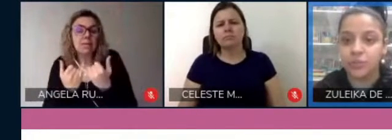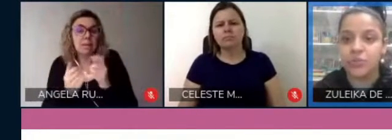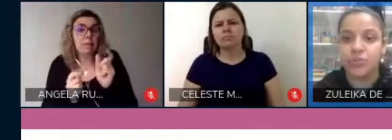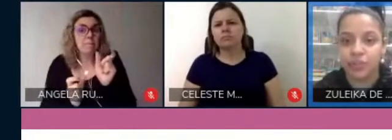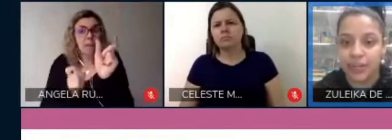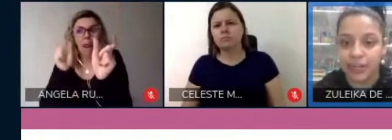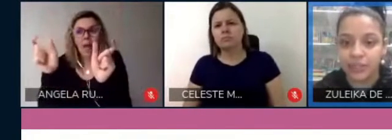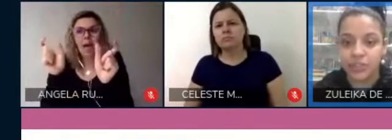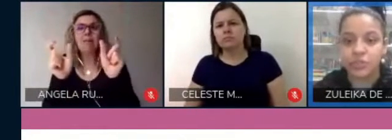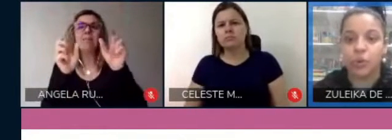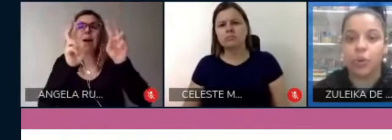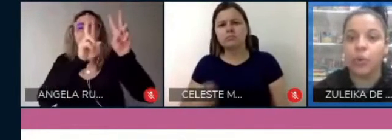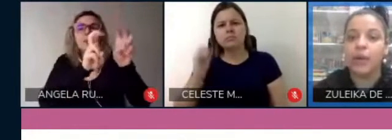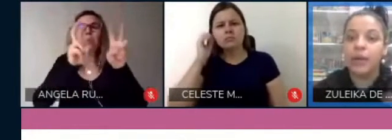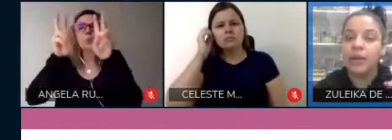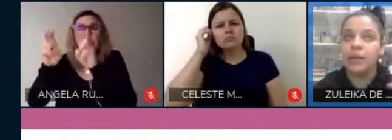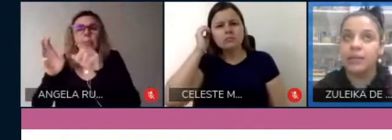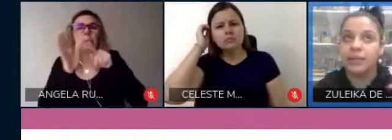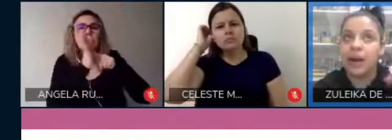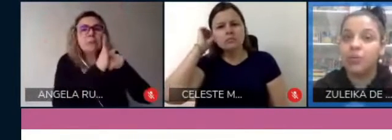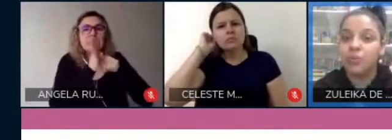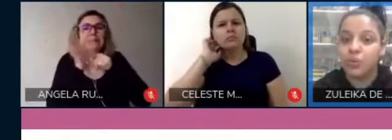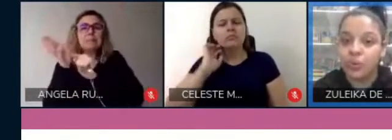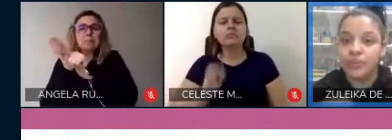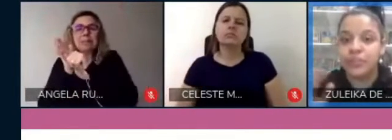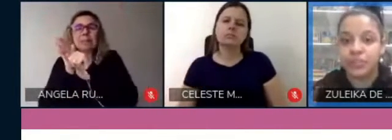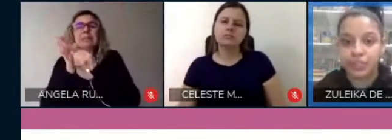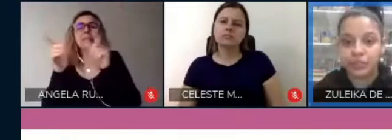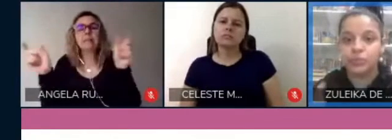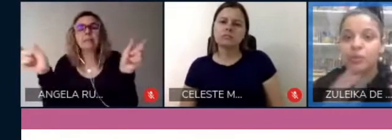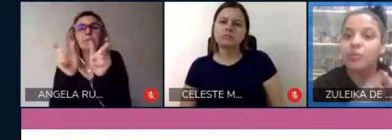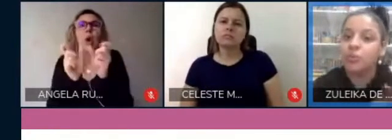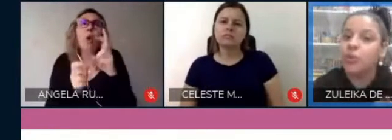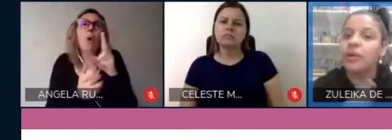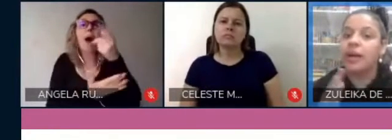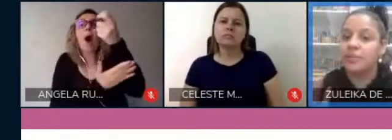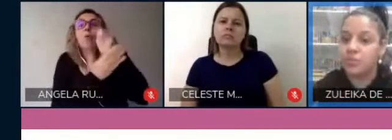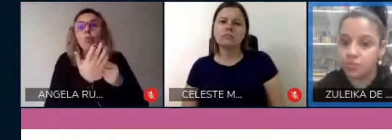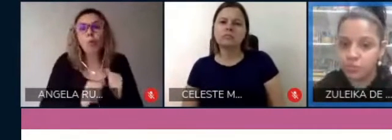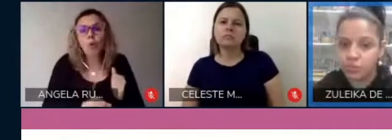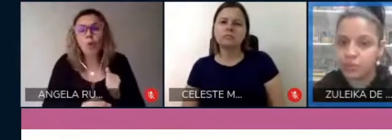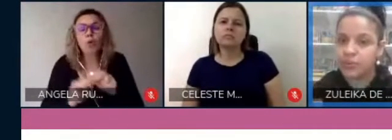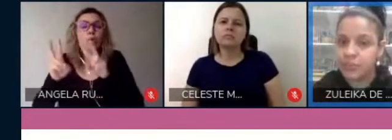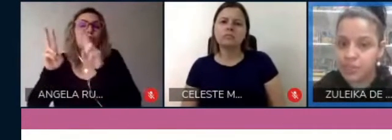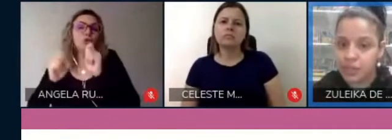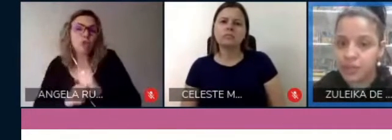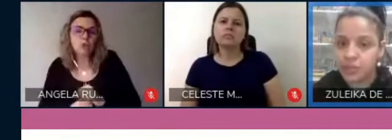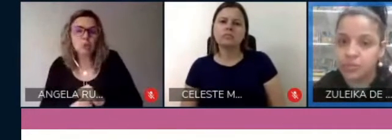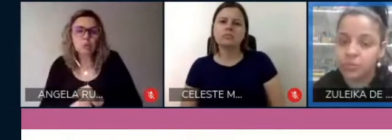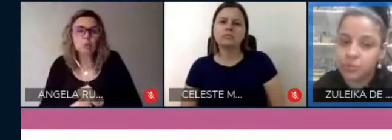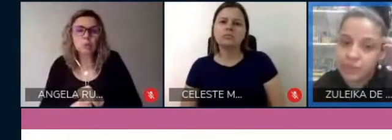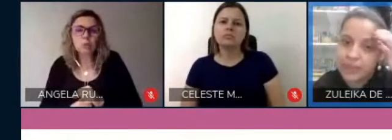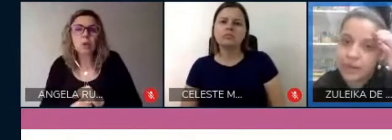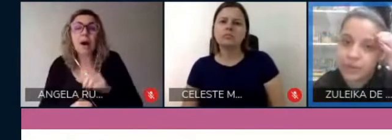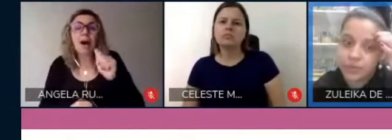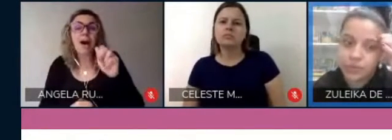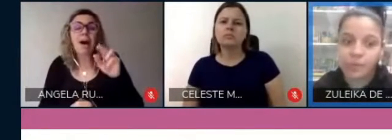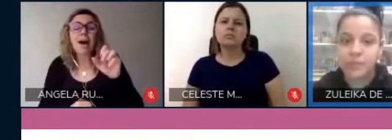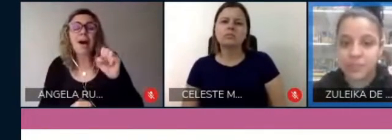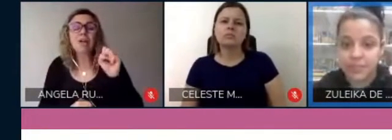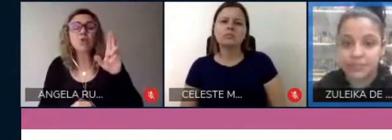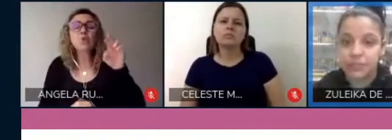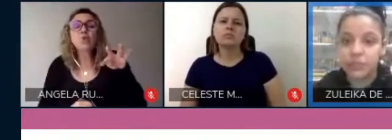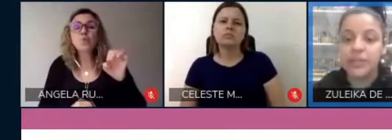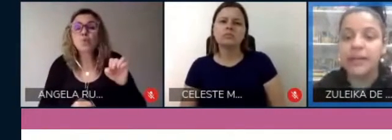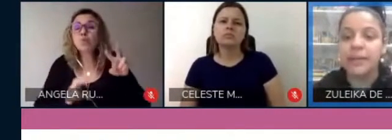pesquisa, assuntos diferentes, ou autor, título, autor, assunto, quando eu já sei o assunto do material